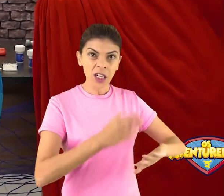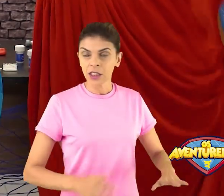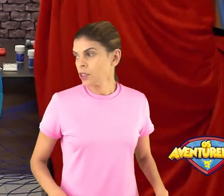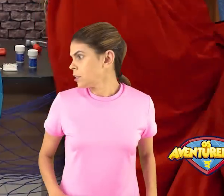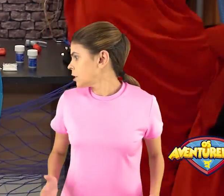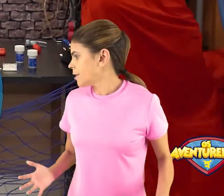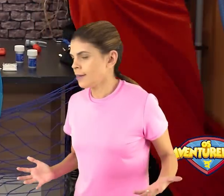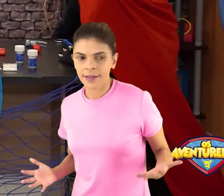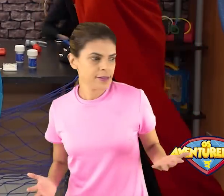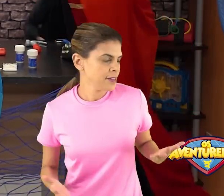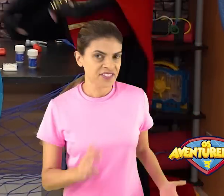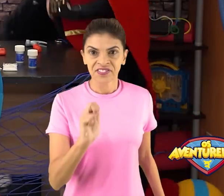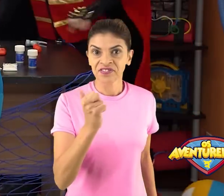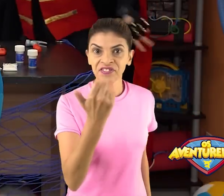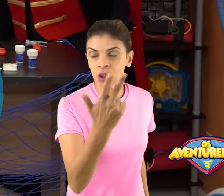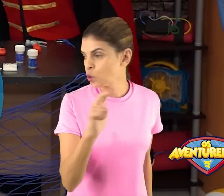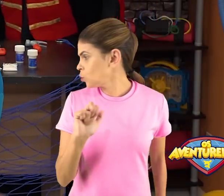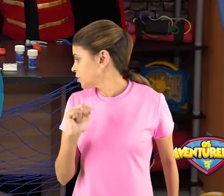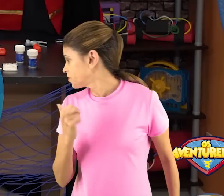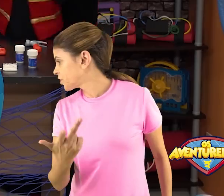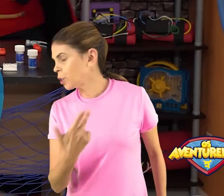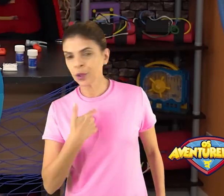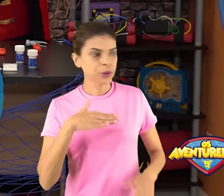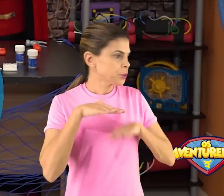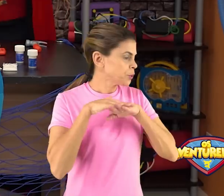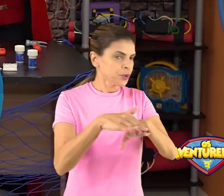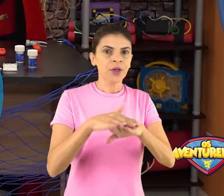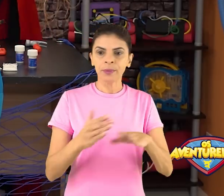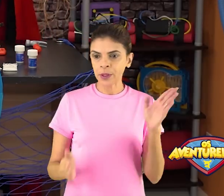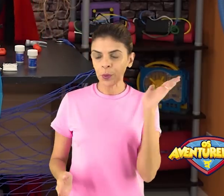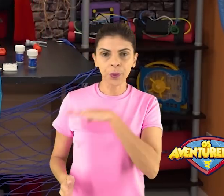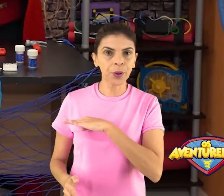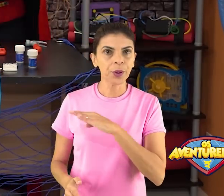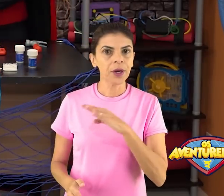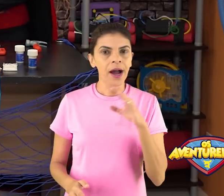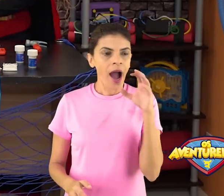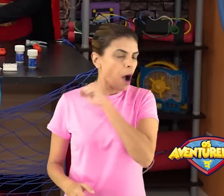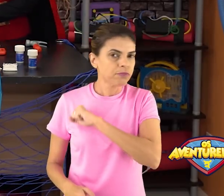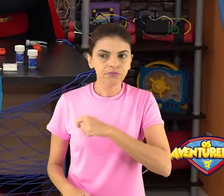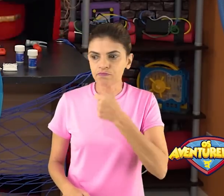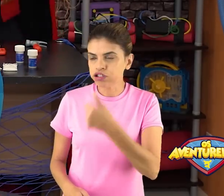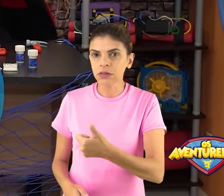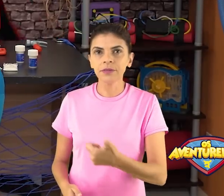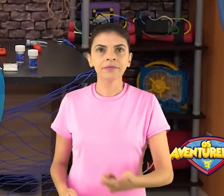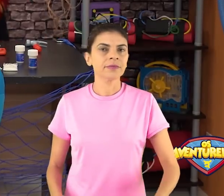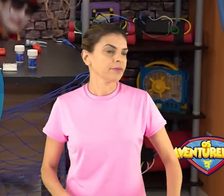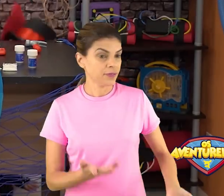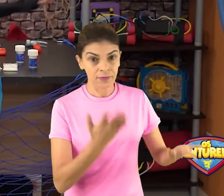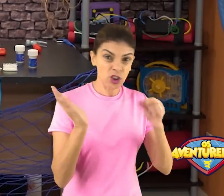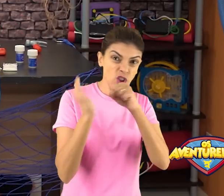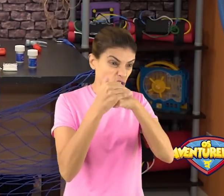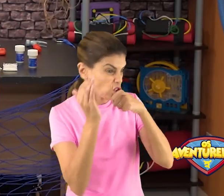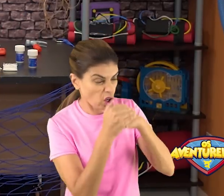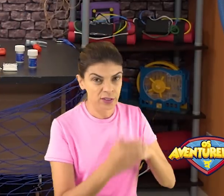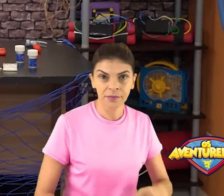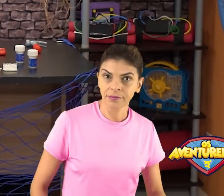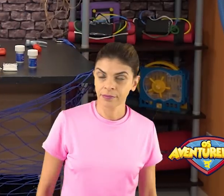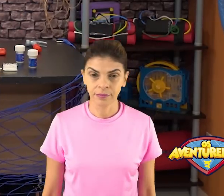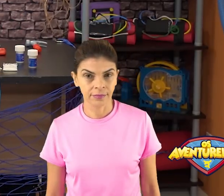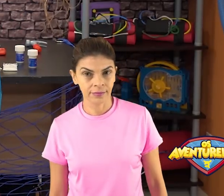Viu só, eu falei que os outros aventureiros Iriam me salvar o aventureiro azul E se esconde aqui Vai, vai, vai, vai